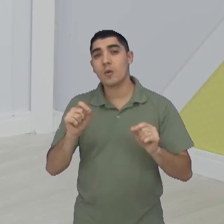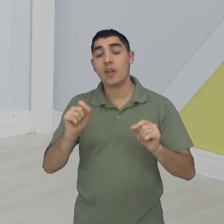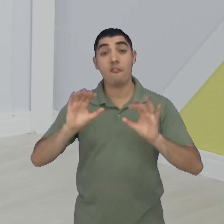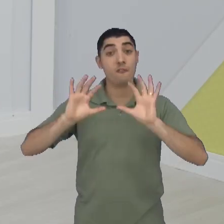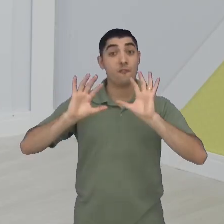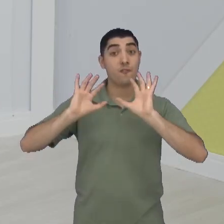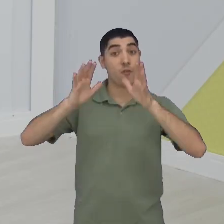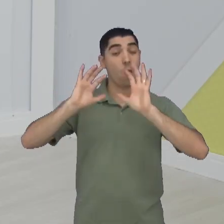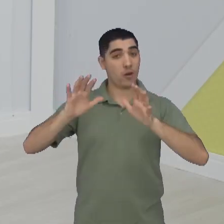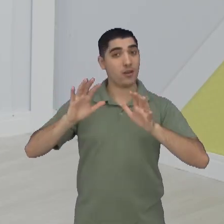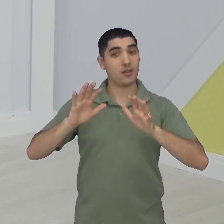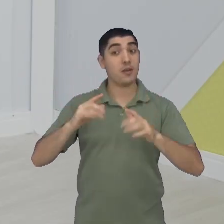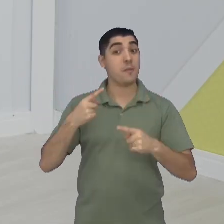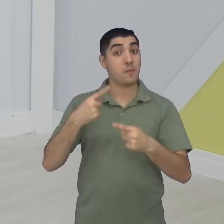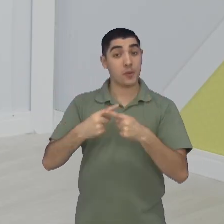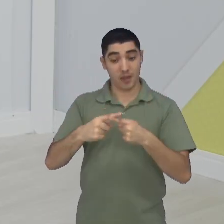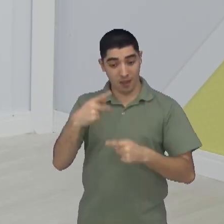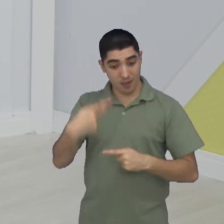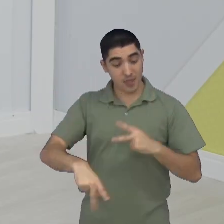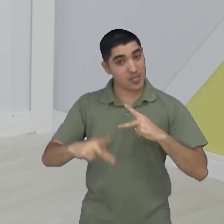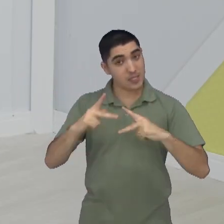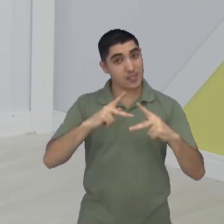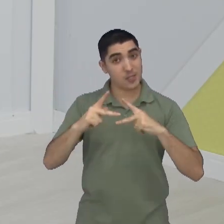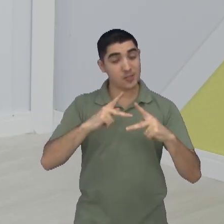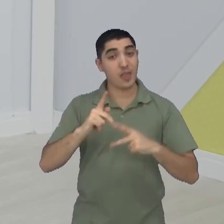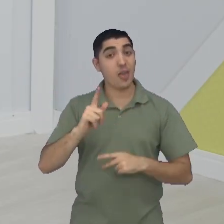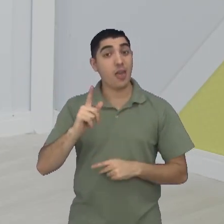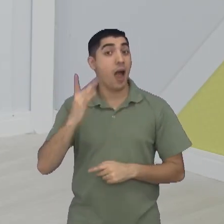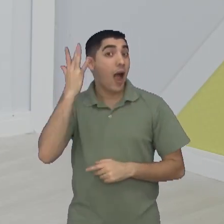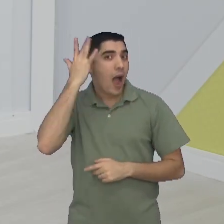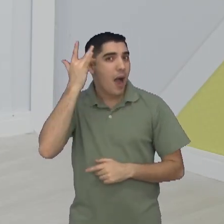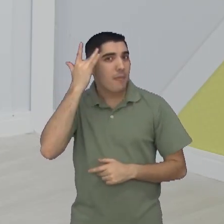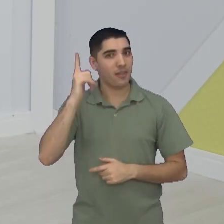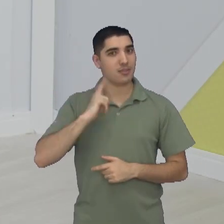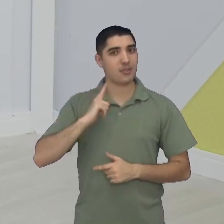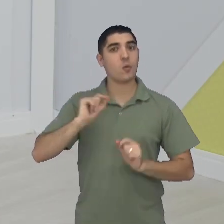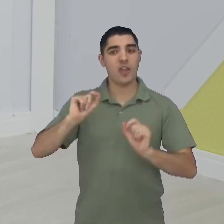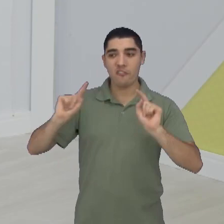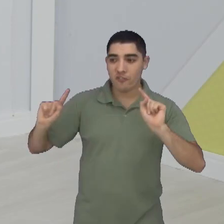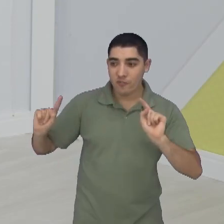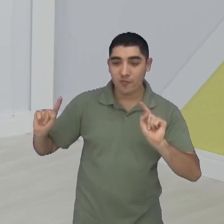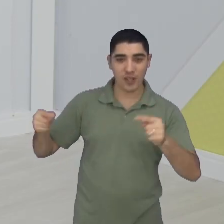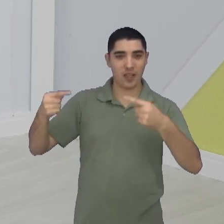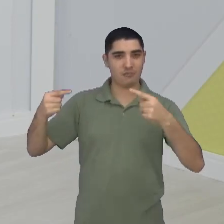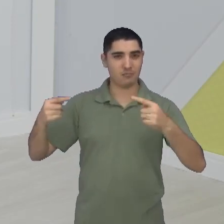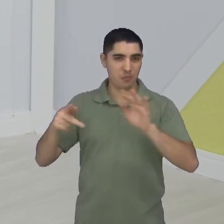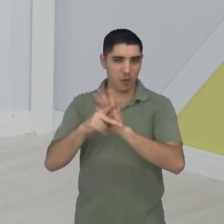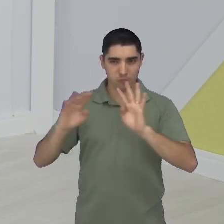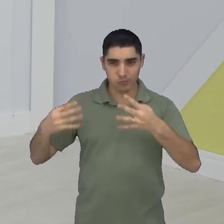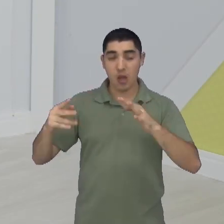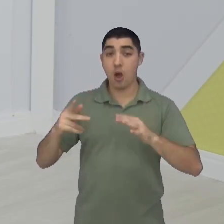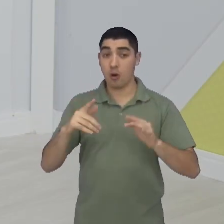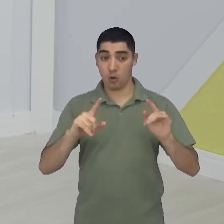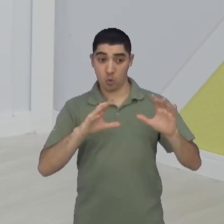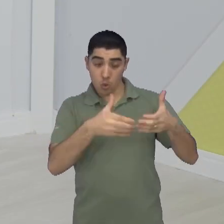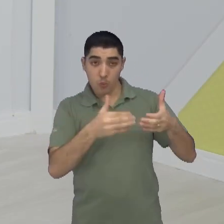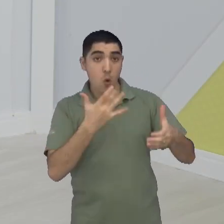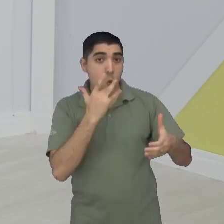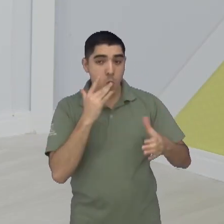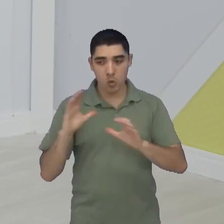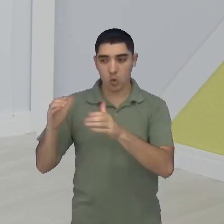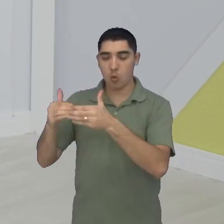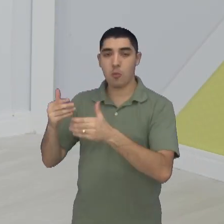vôlei agora, porque São José dos Campos vai sediar amanhã as finais das séries Ouro e Prata do